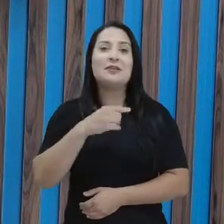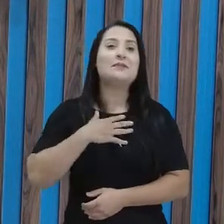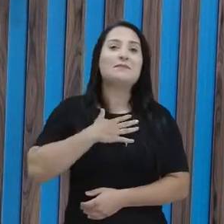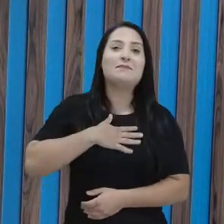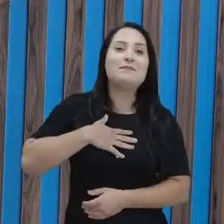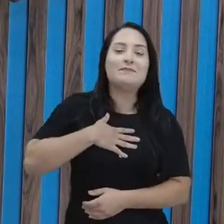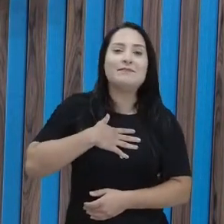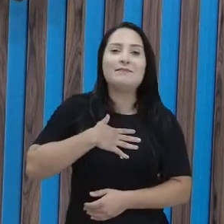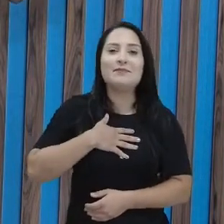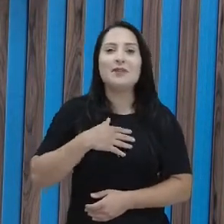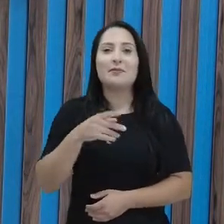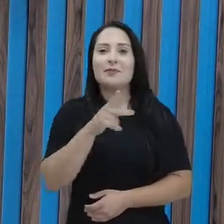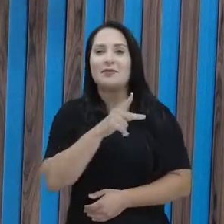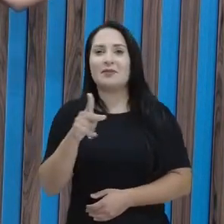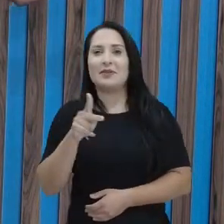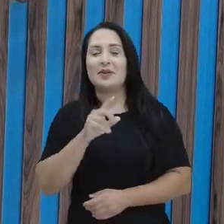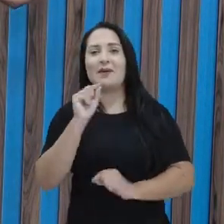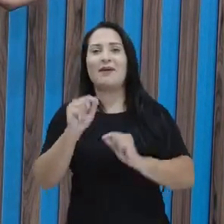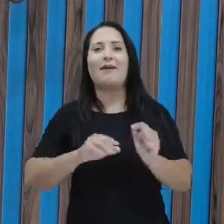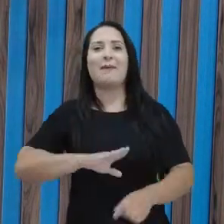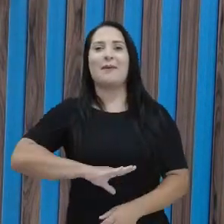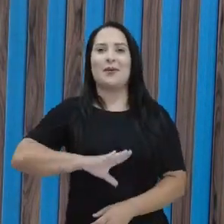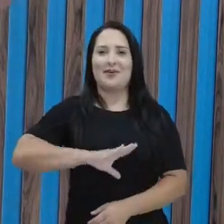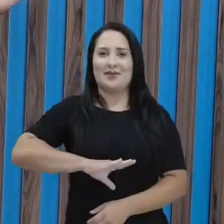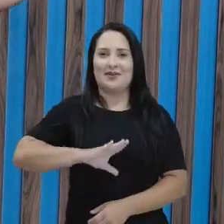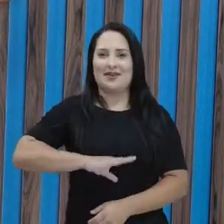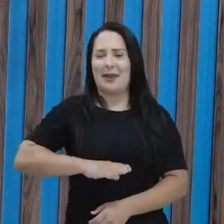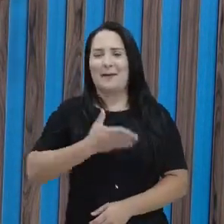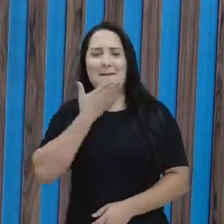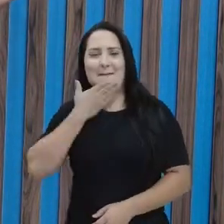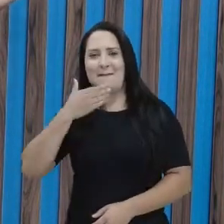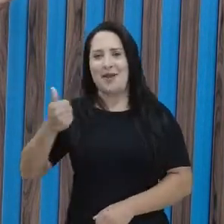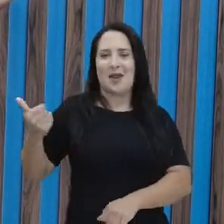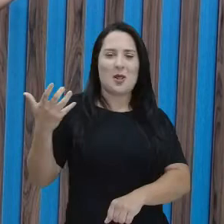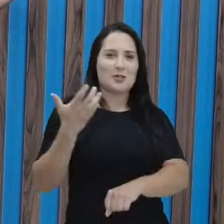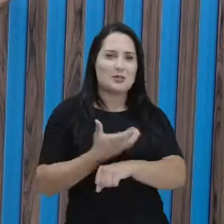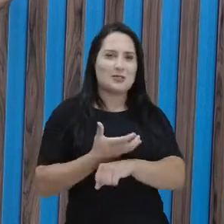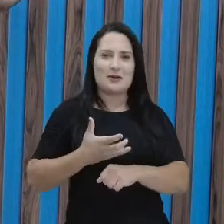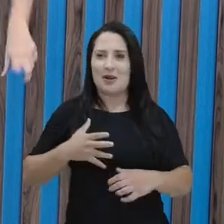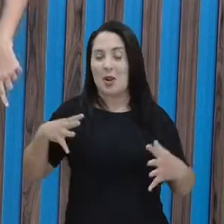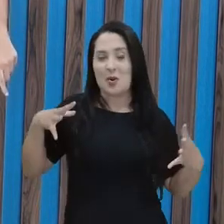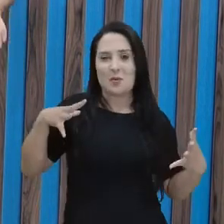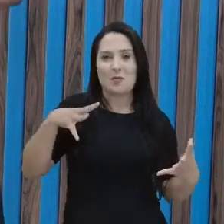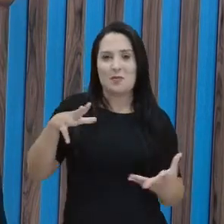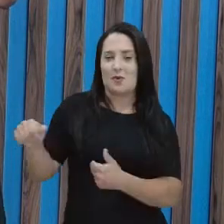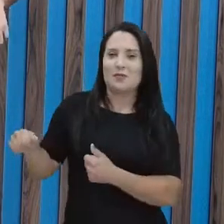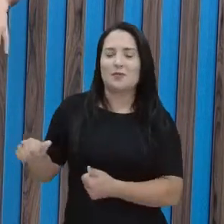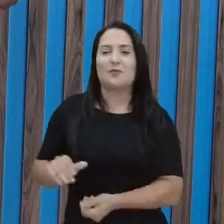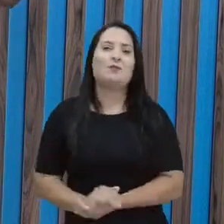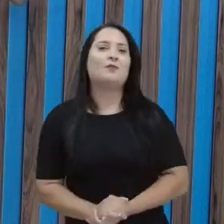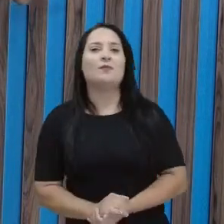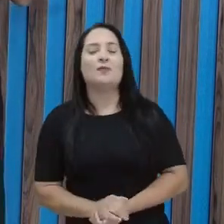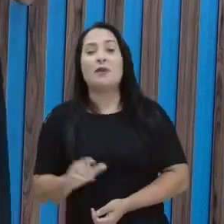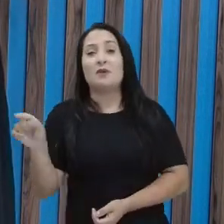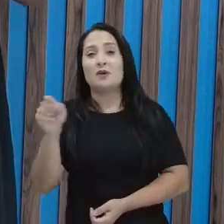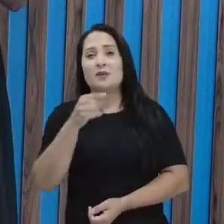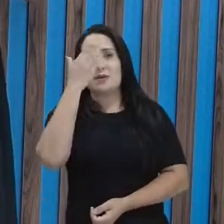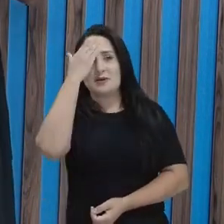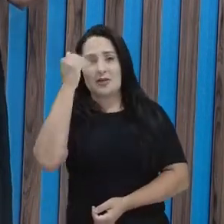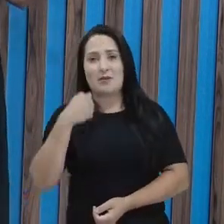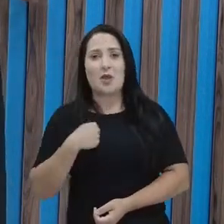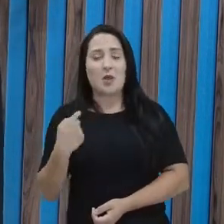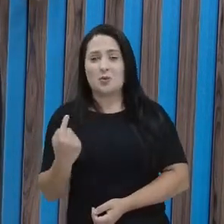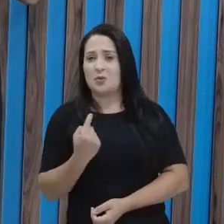estão? Professora de quê? De língua portuguesa, que é a melhor disciplina do universo. Certo? Como vocês sabem, eu nunca